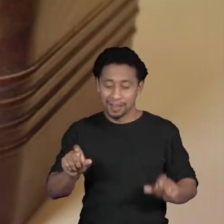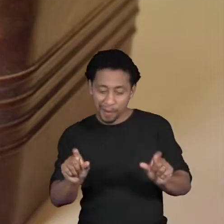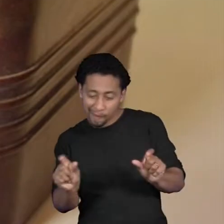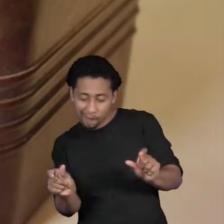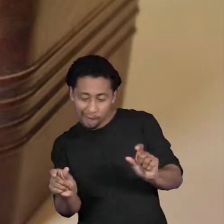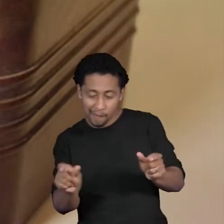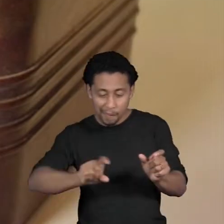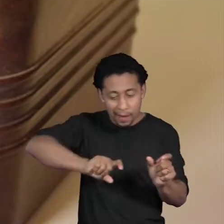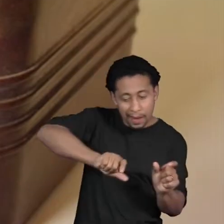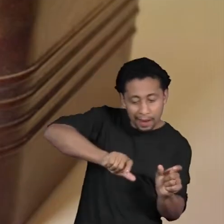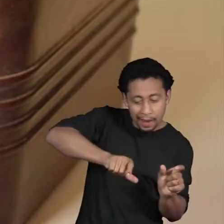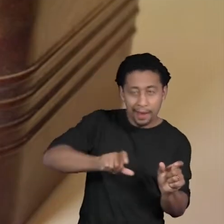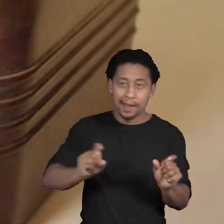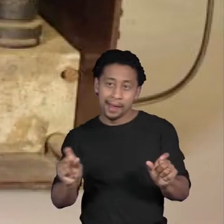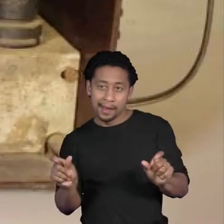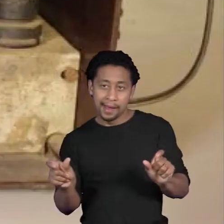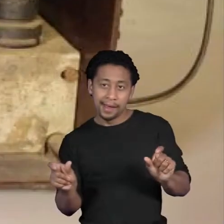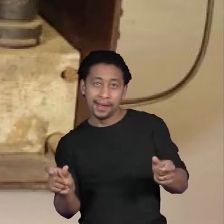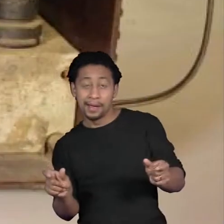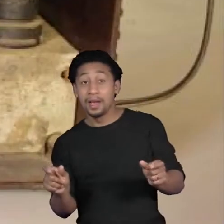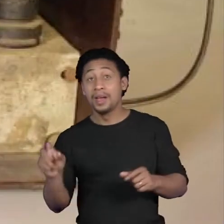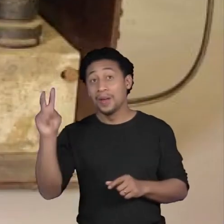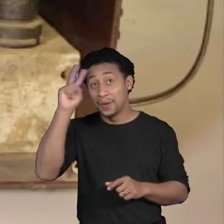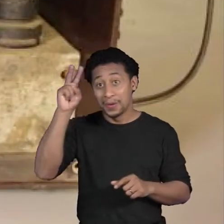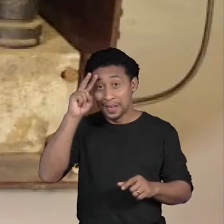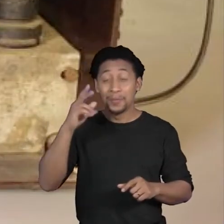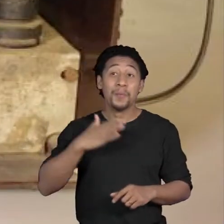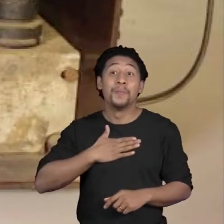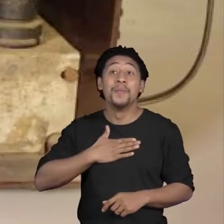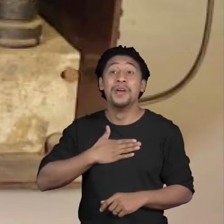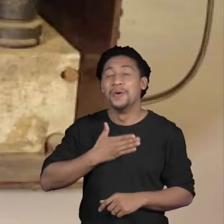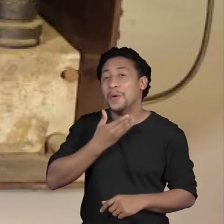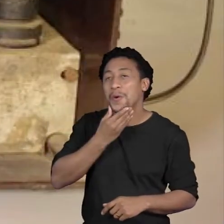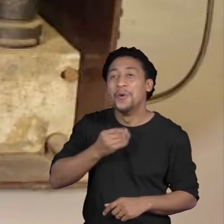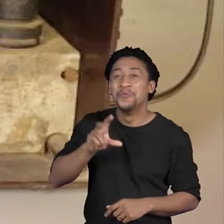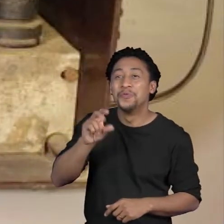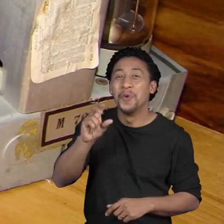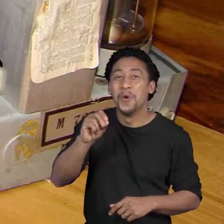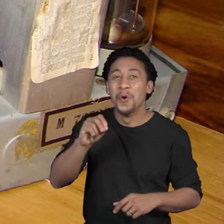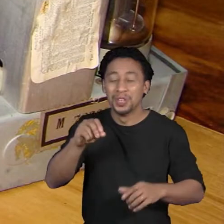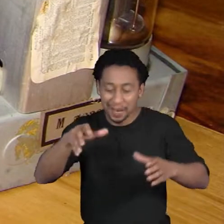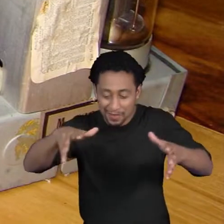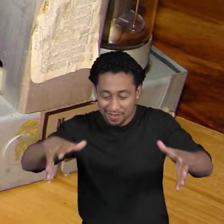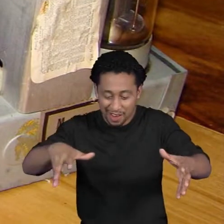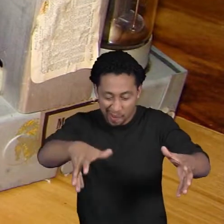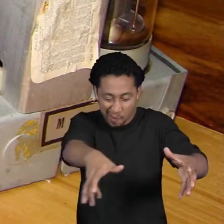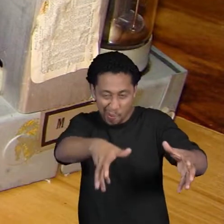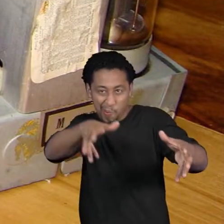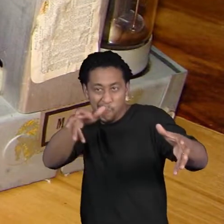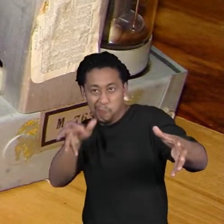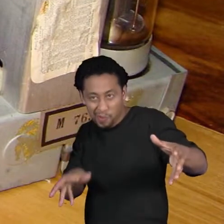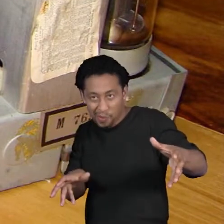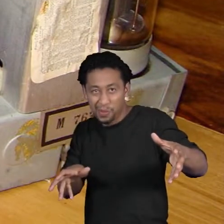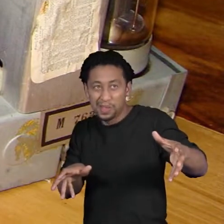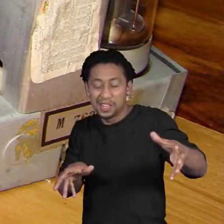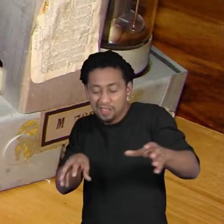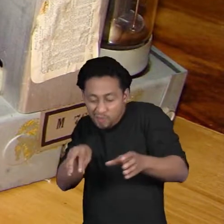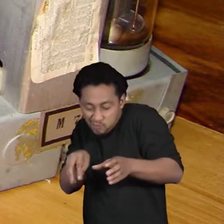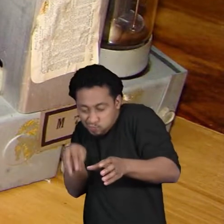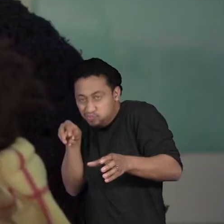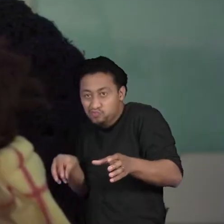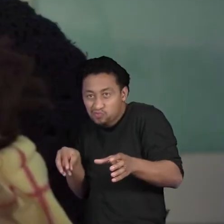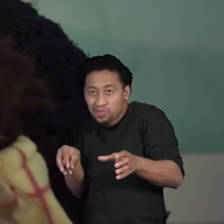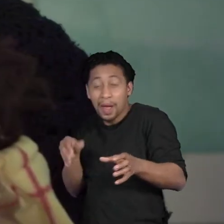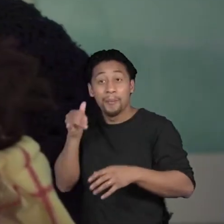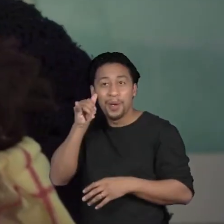ouvir rádio muito pequena e eu lembro que antigamente o